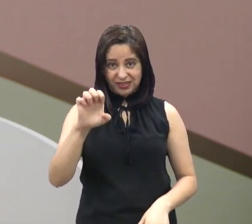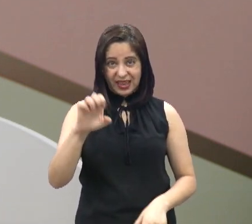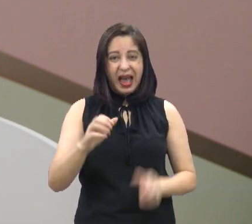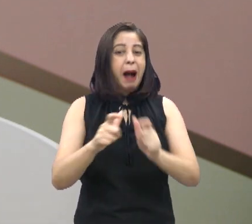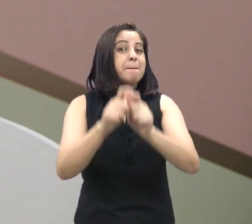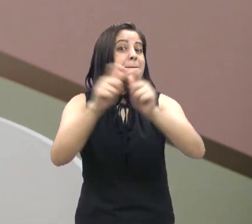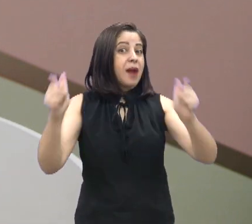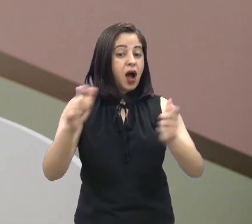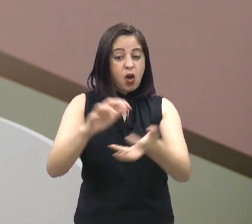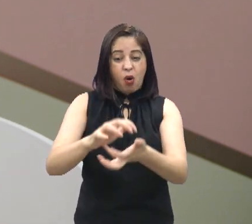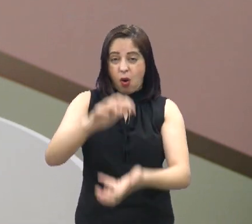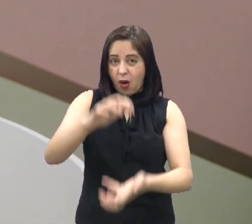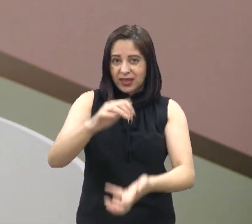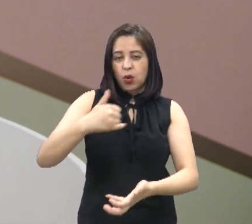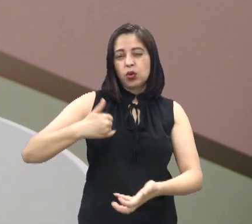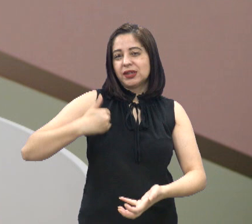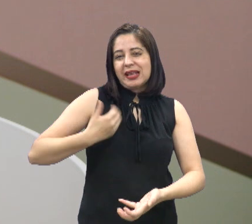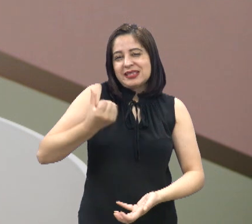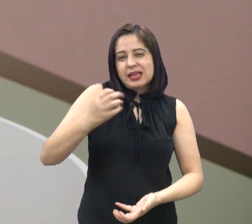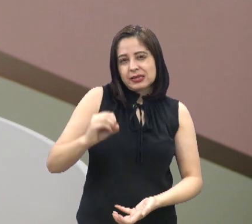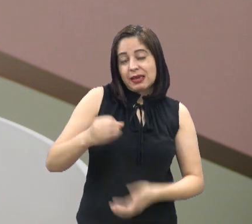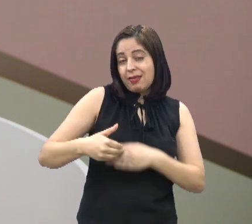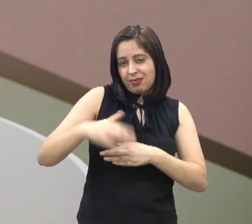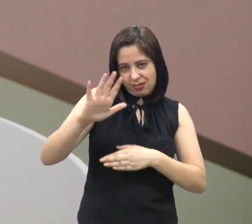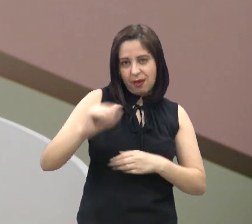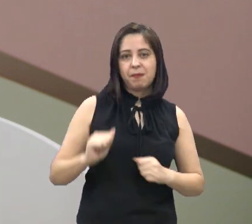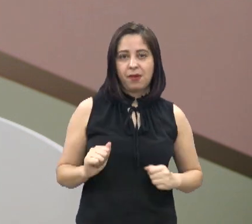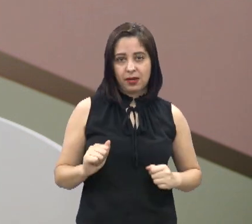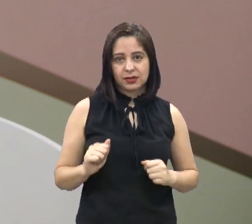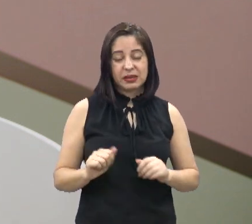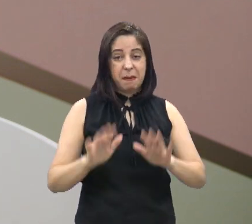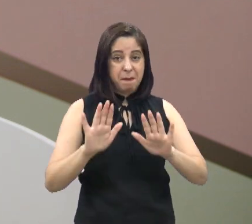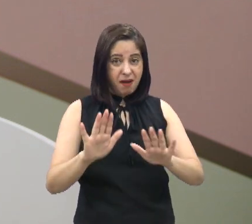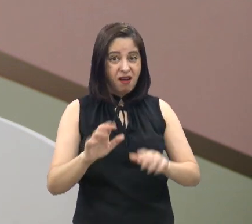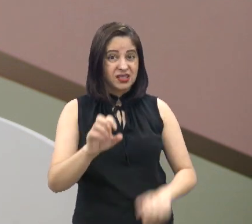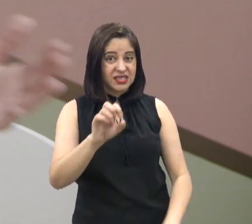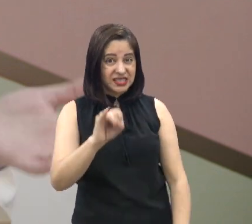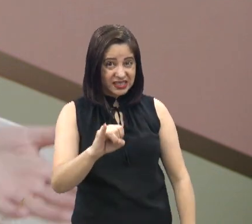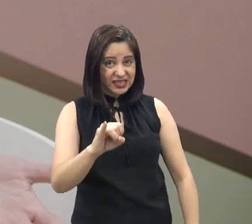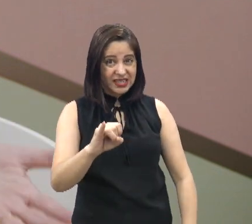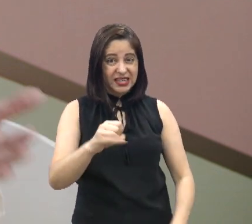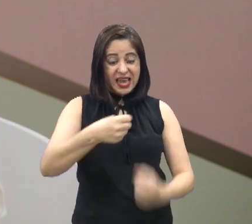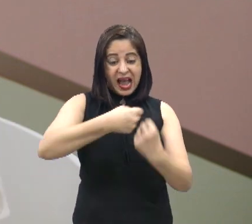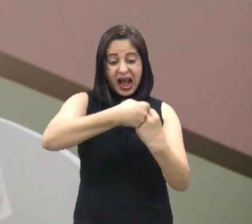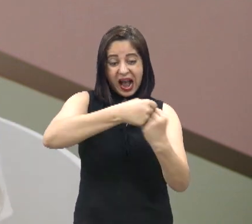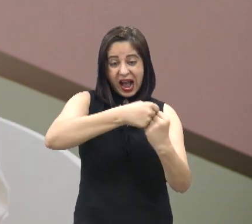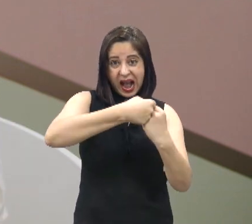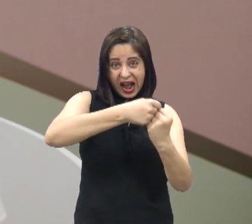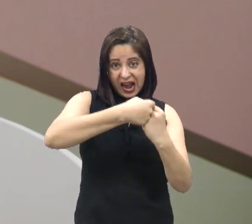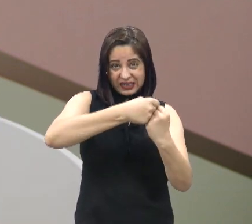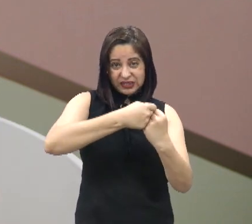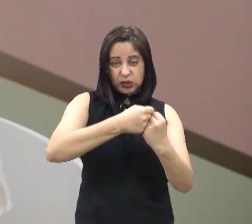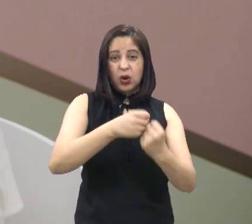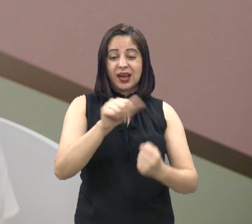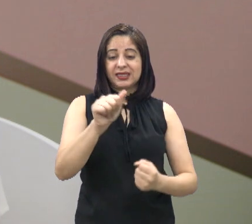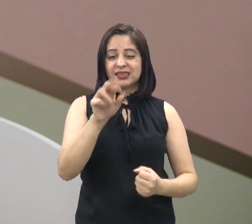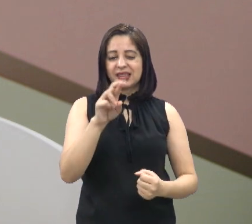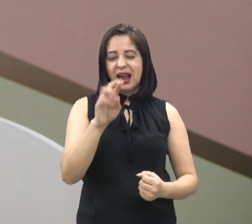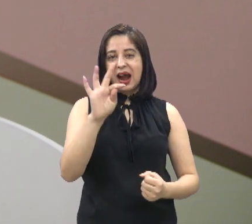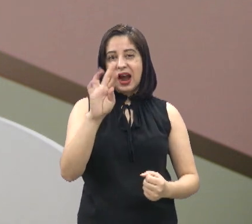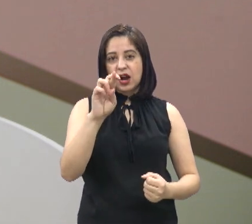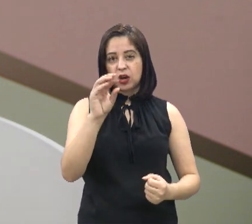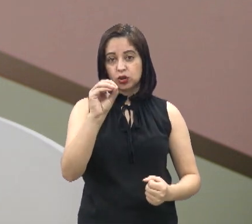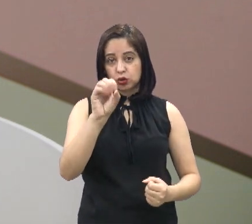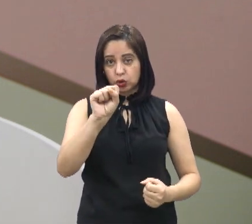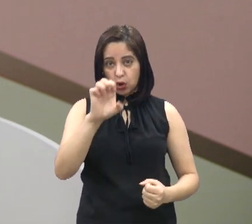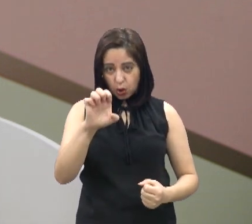60 anos, né? Quando falamos de artrose primária. Agora, existe também artrose que é secundária a alguma outra patologia que pode acometer pacientes